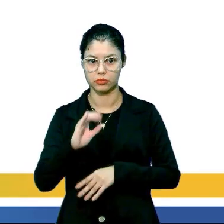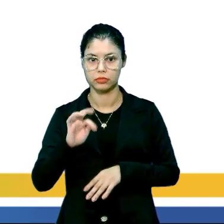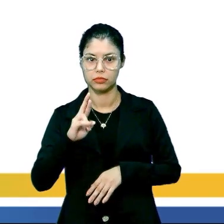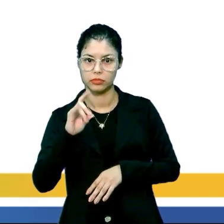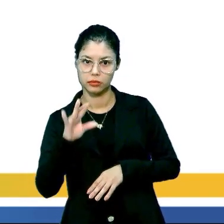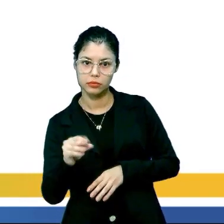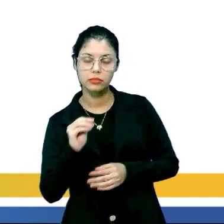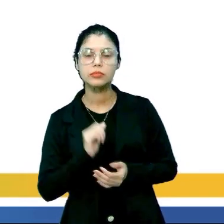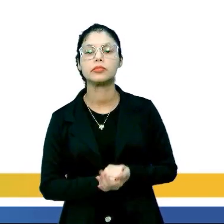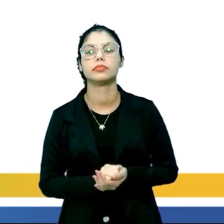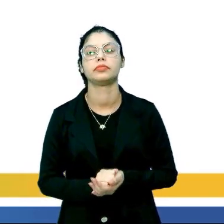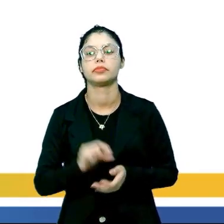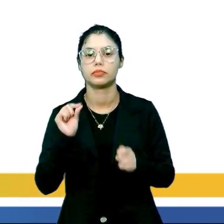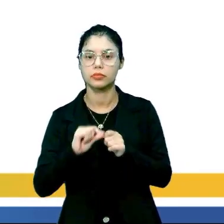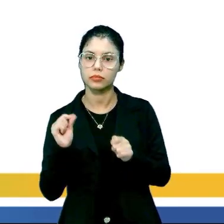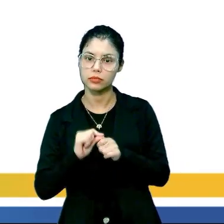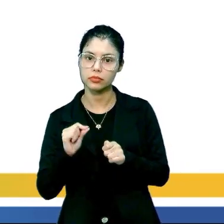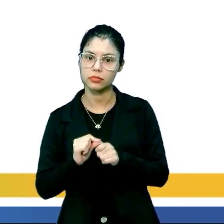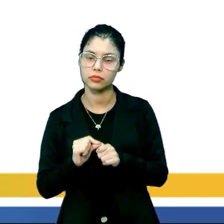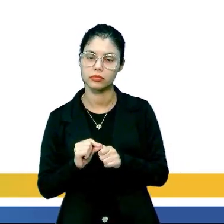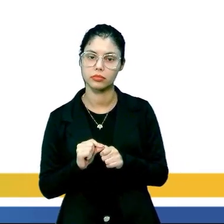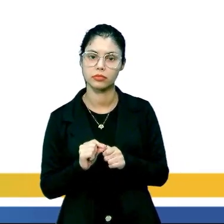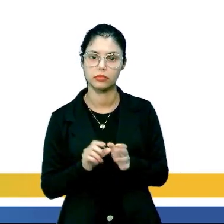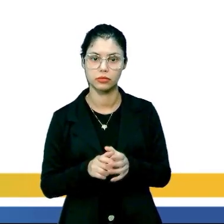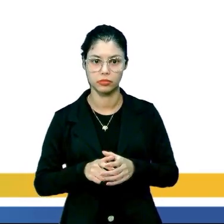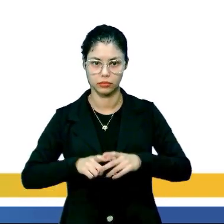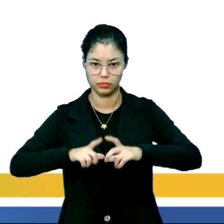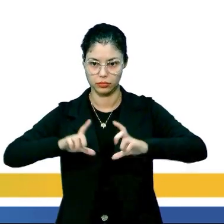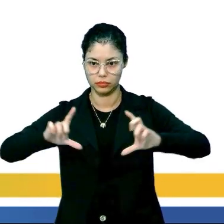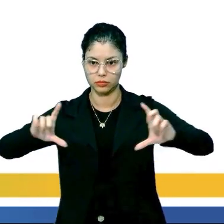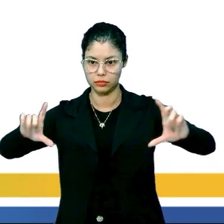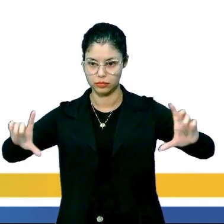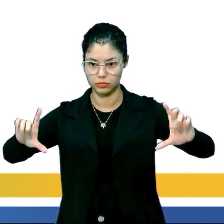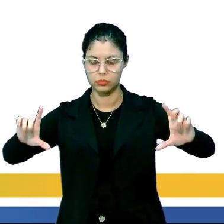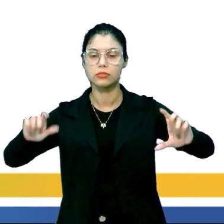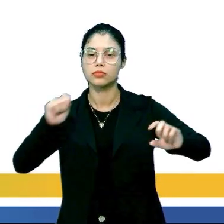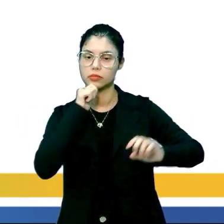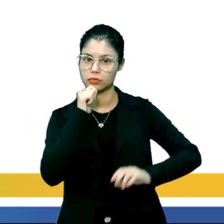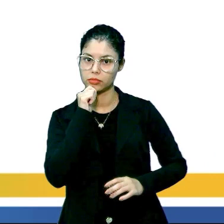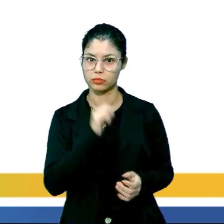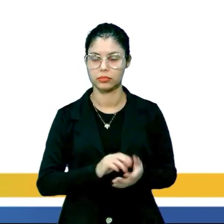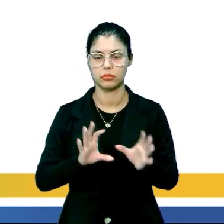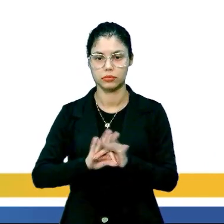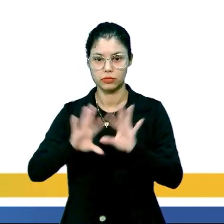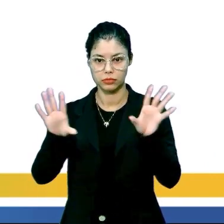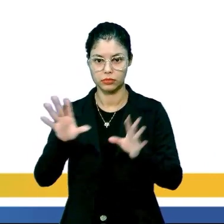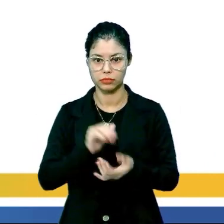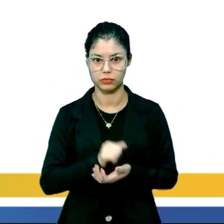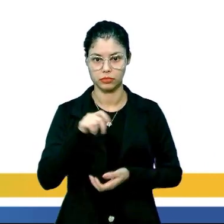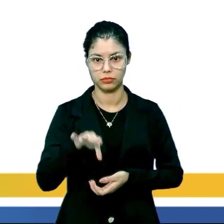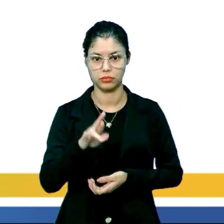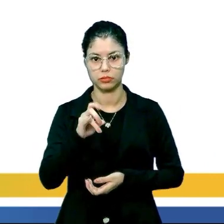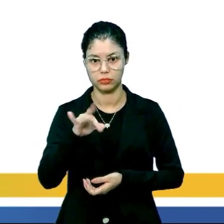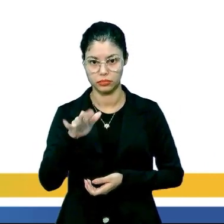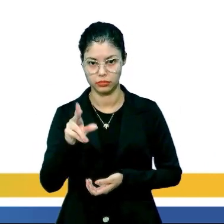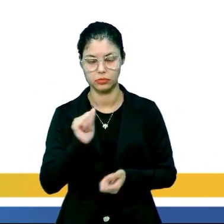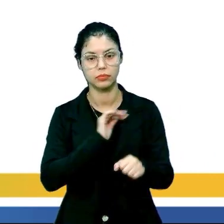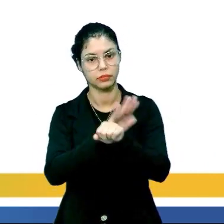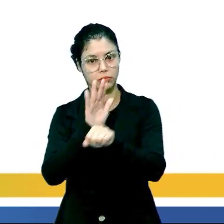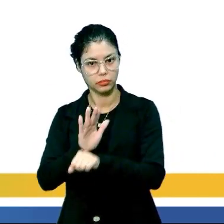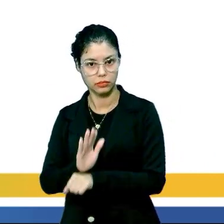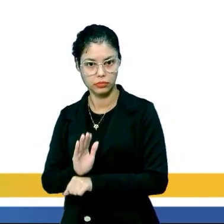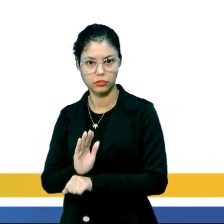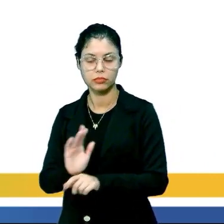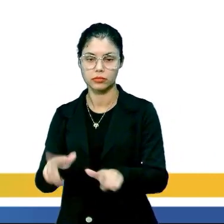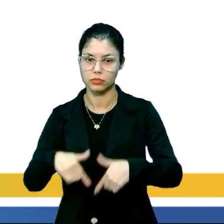Histamina. Histamina vai fazer a vasodilatação do teu capilar, que vai liberar quem? Neutrófilo para ajudar